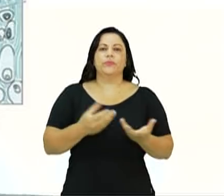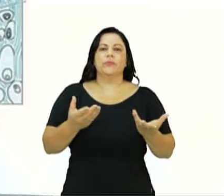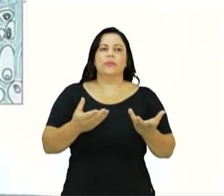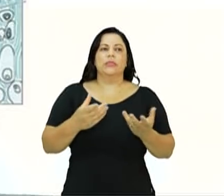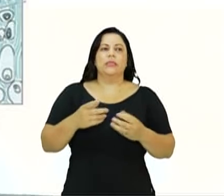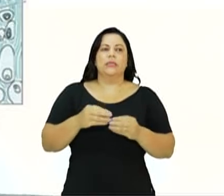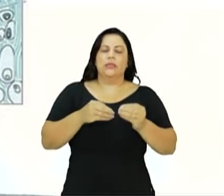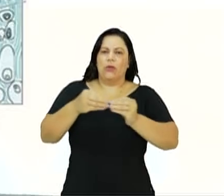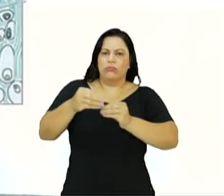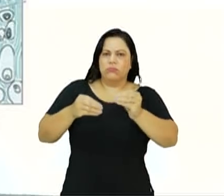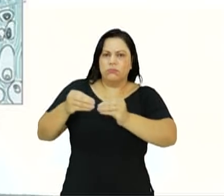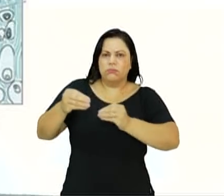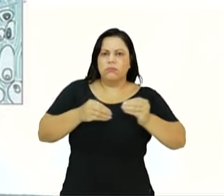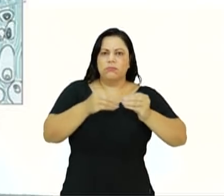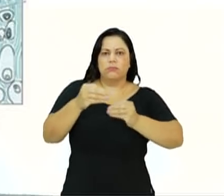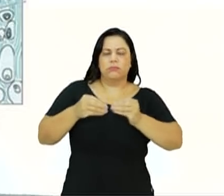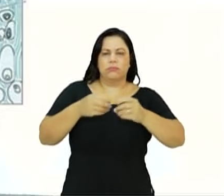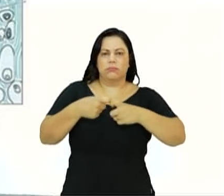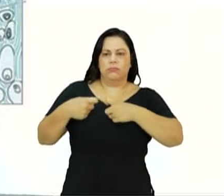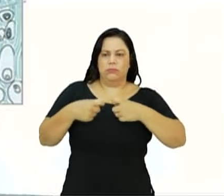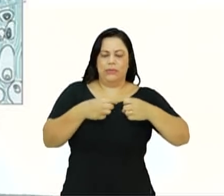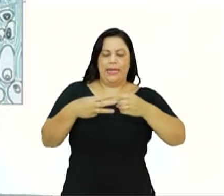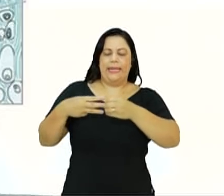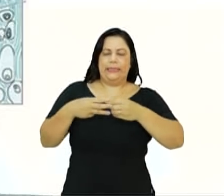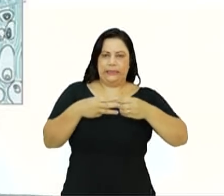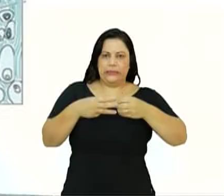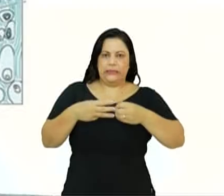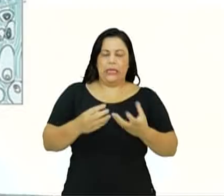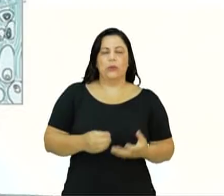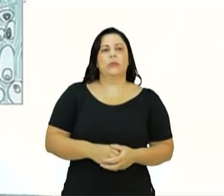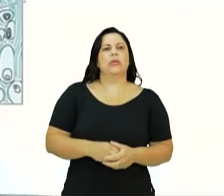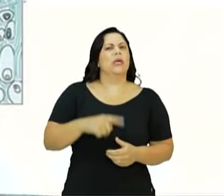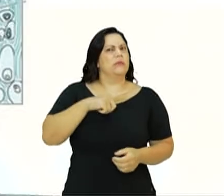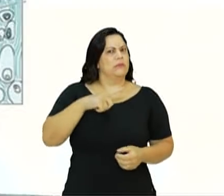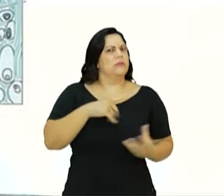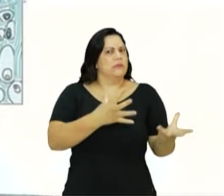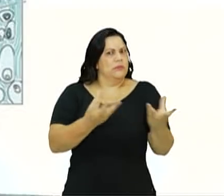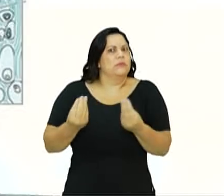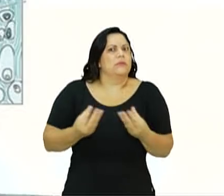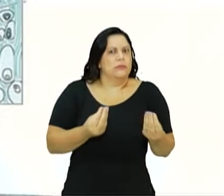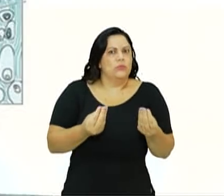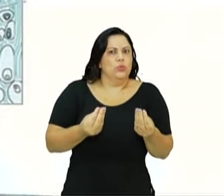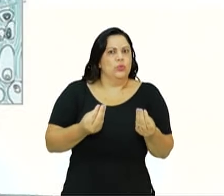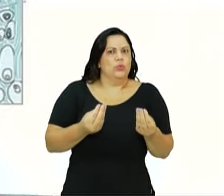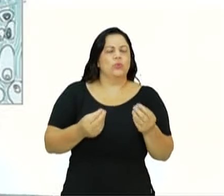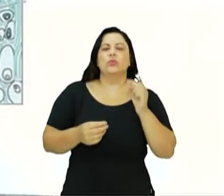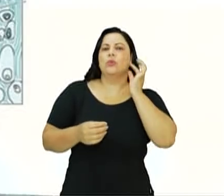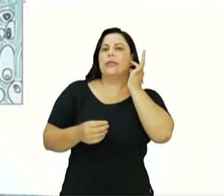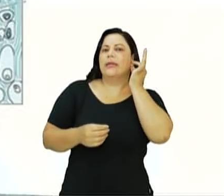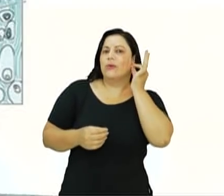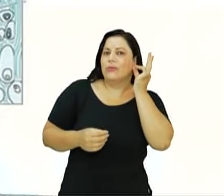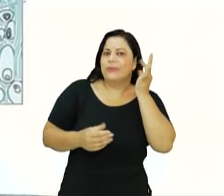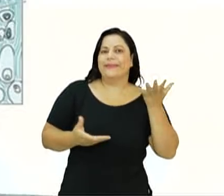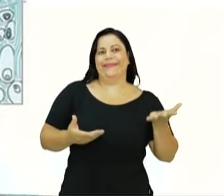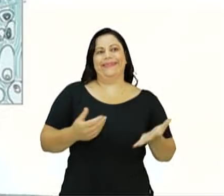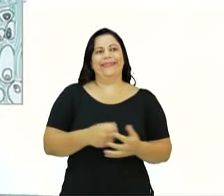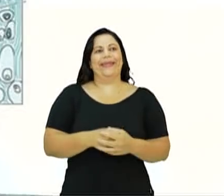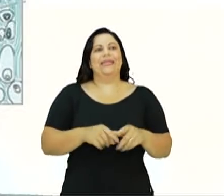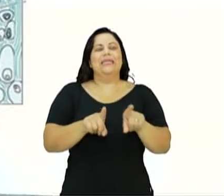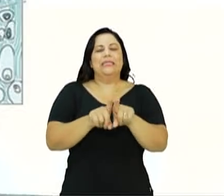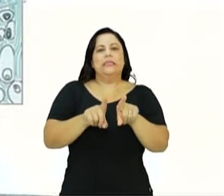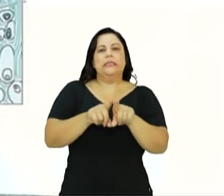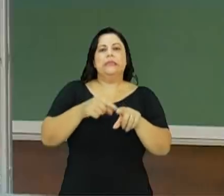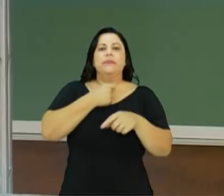mergulhadas na substância intercelular. A gente vai ter bastante desse tipo de cartilagem na nossa orelha e na epiglote, né, que é